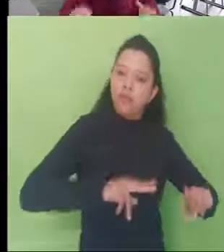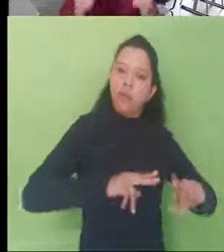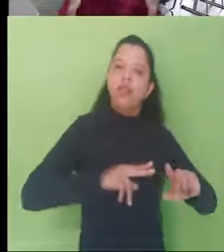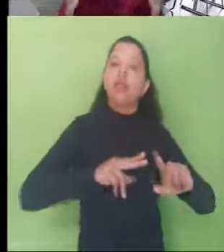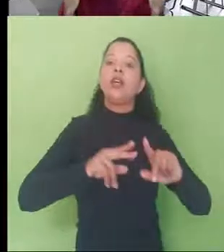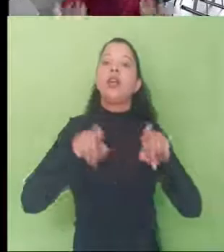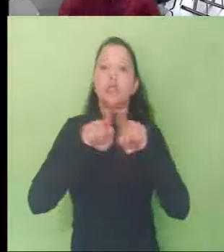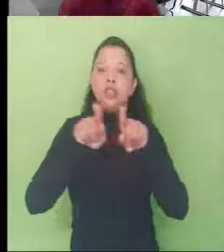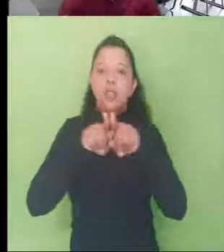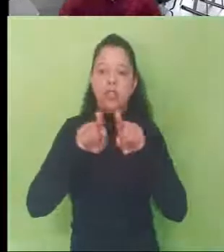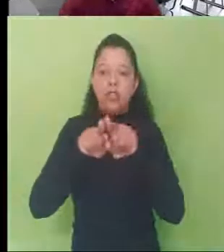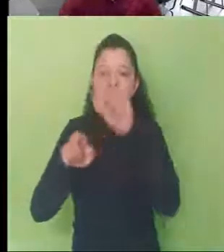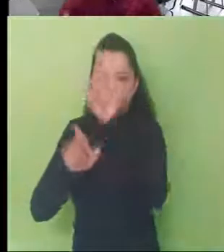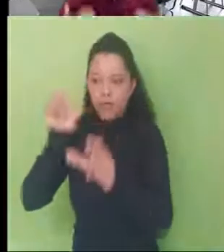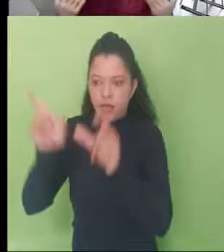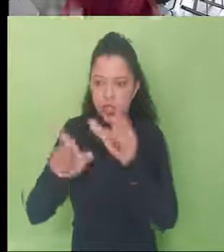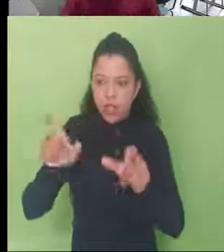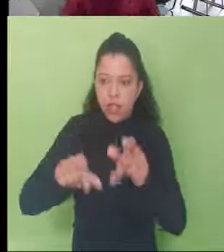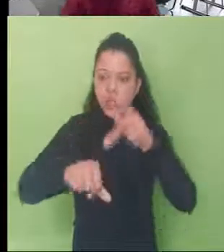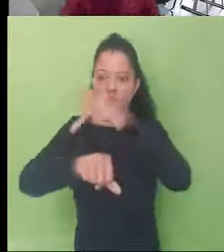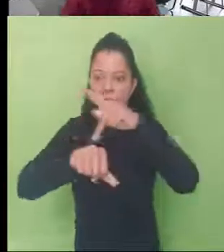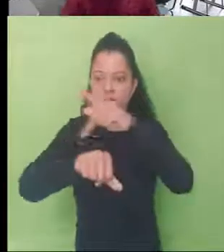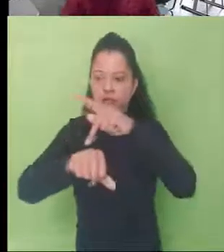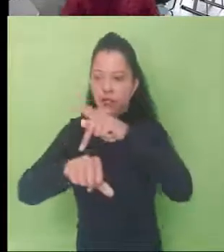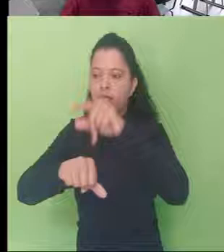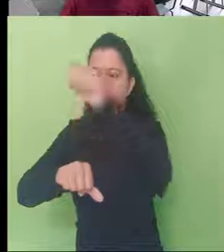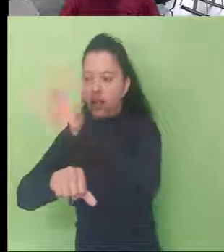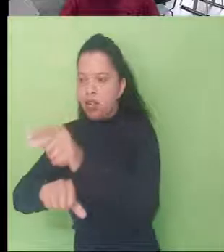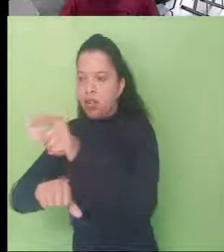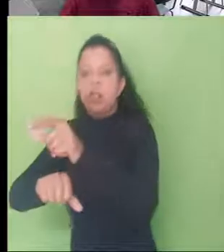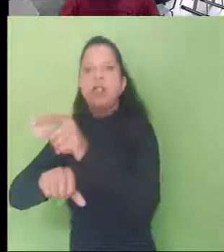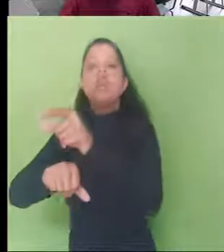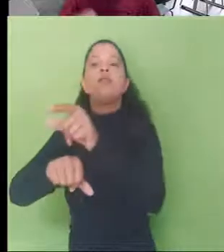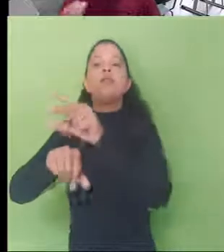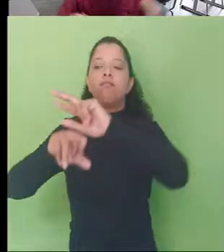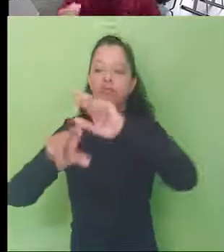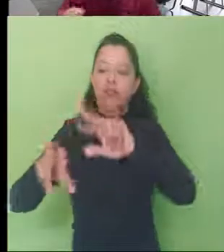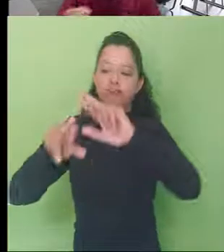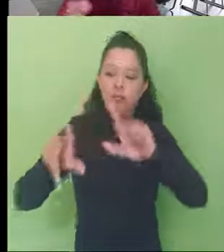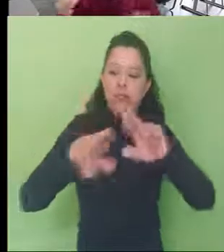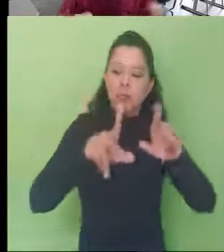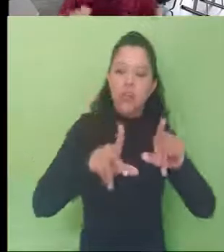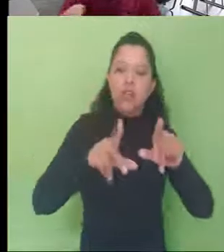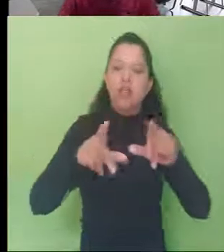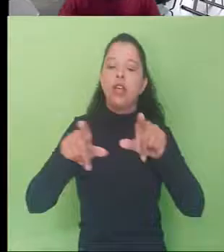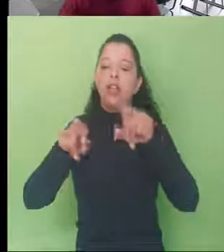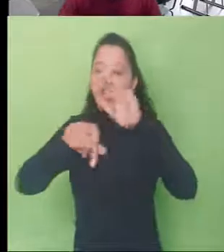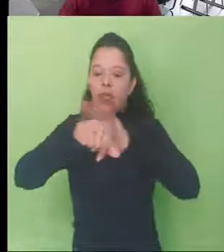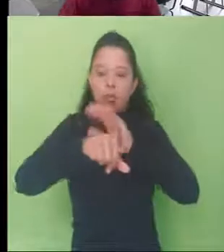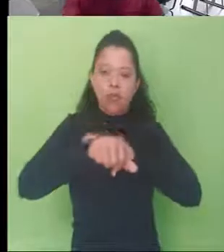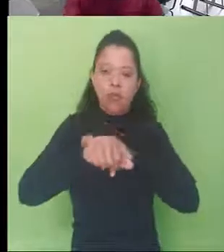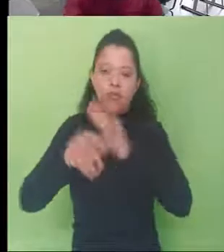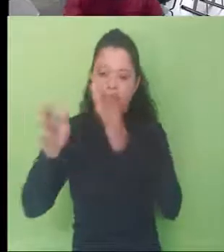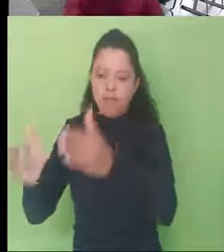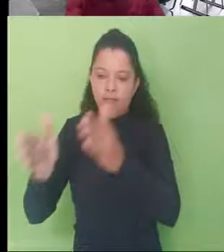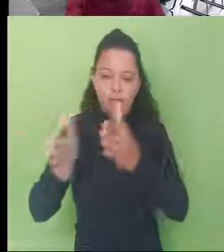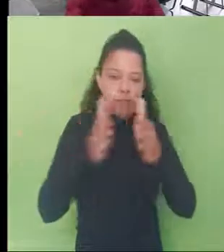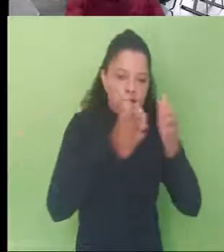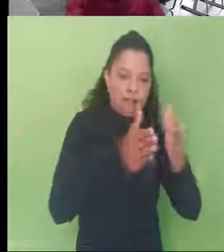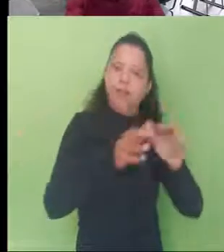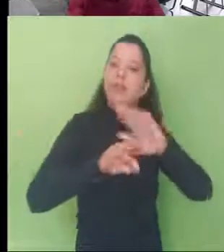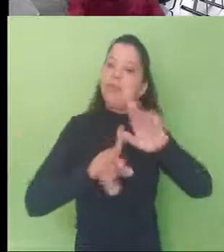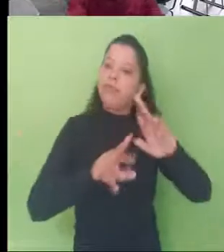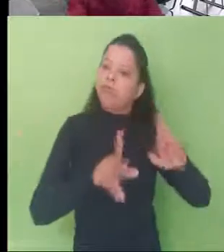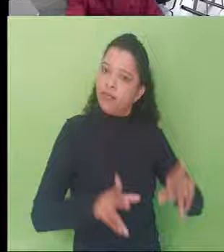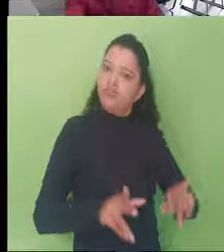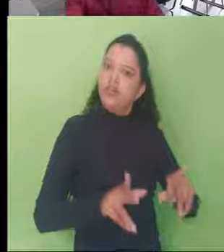civilizações, é a história das culturas, dos povos diferentes, em diferentes lugares, em diferentes tempos diferentes. Ok?